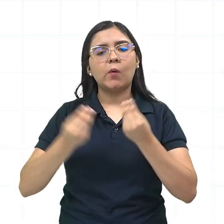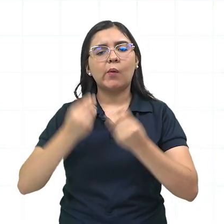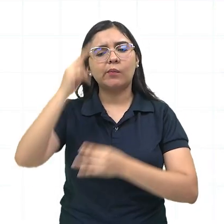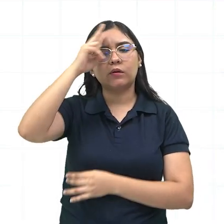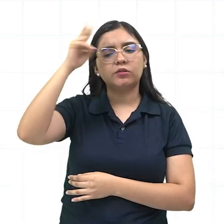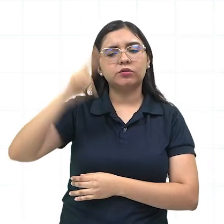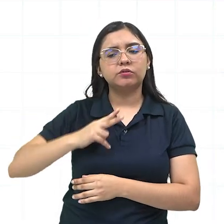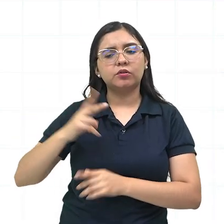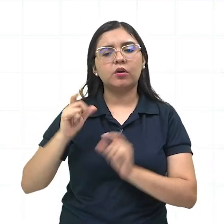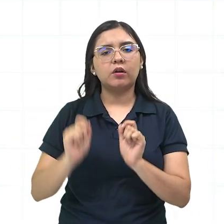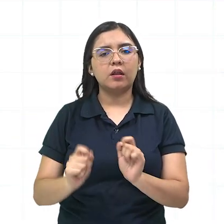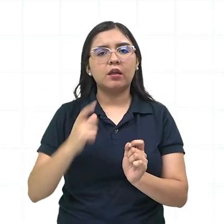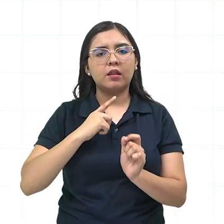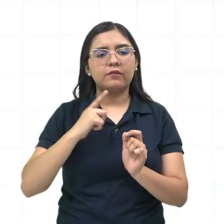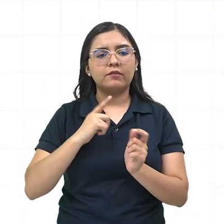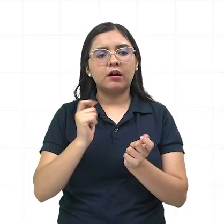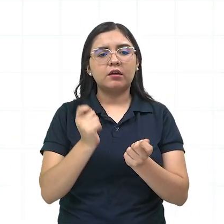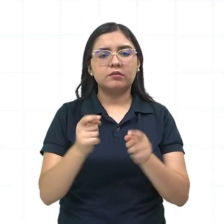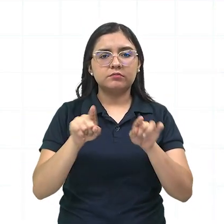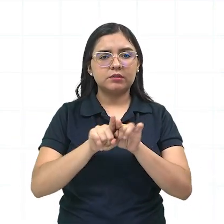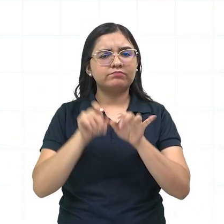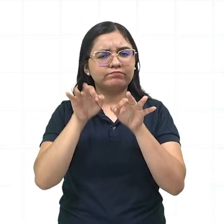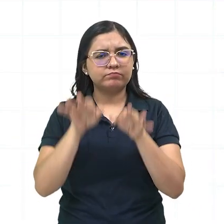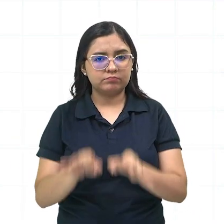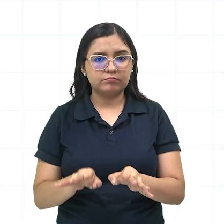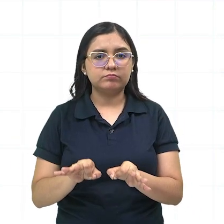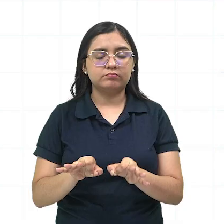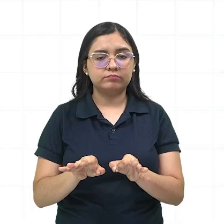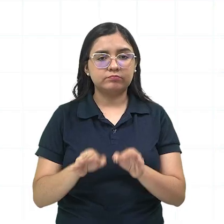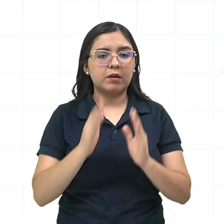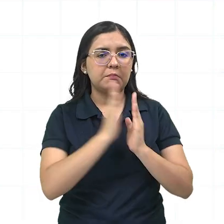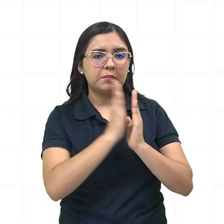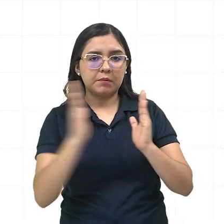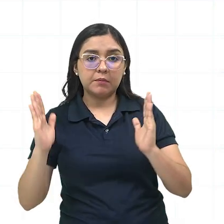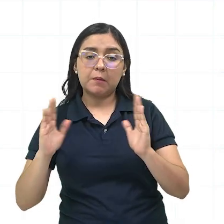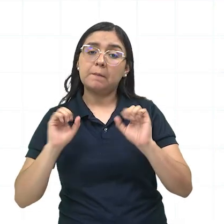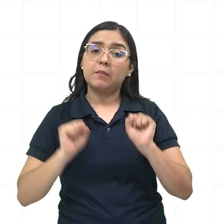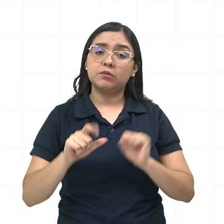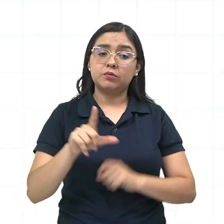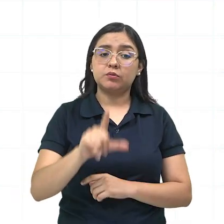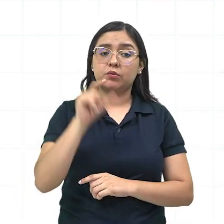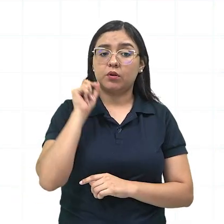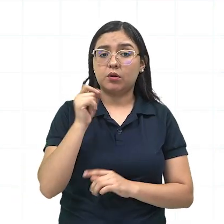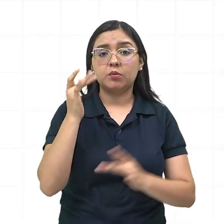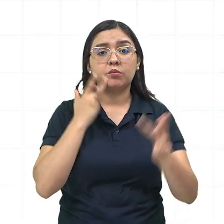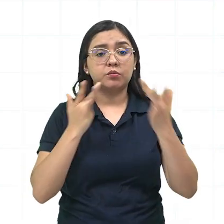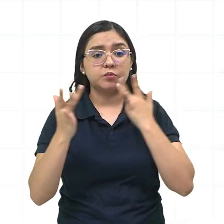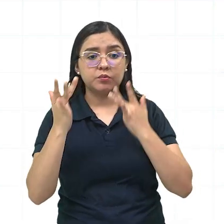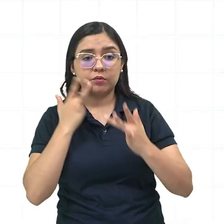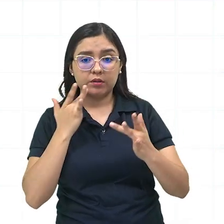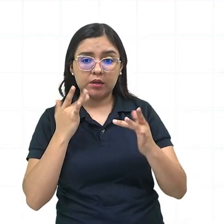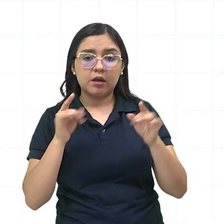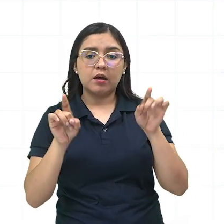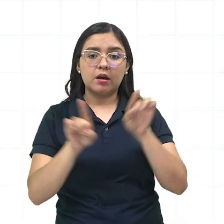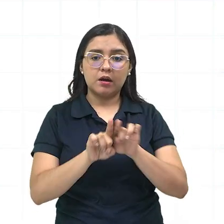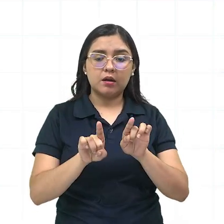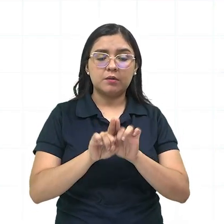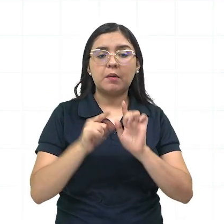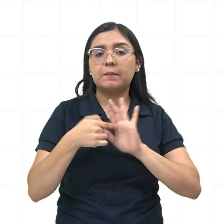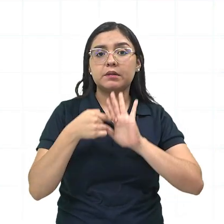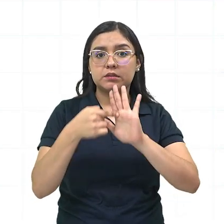ela vai ser adequada. Afinal, eu posso escolher fazer um teatro físico,